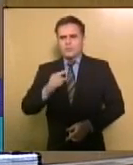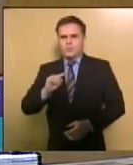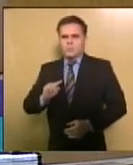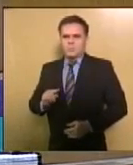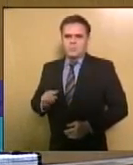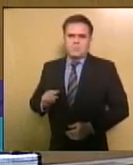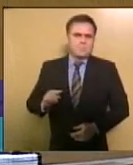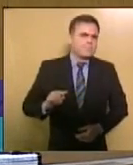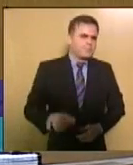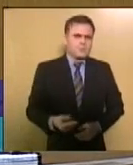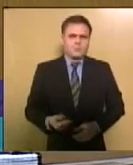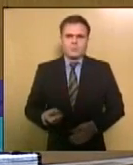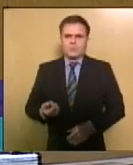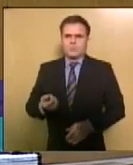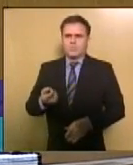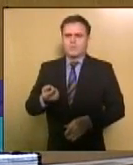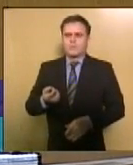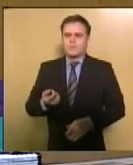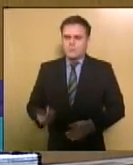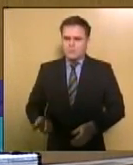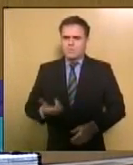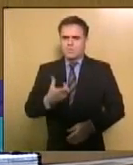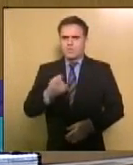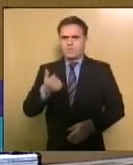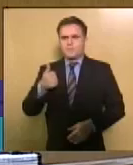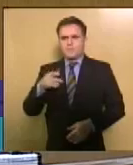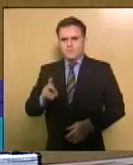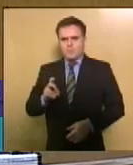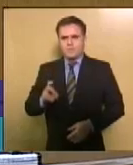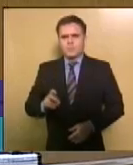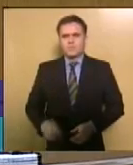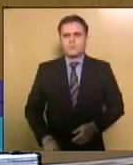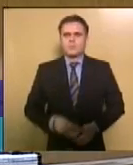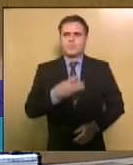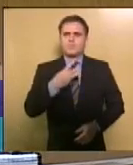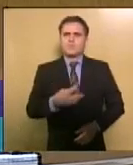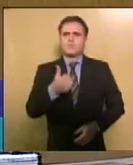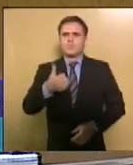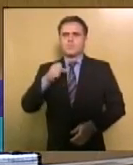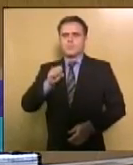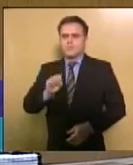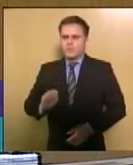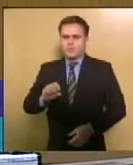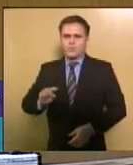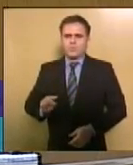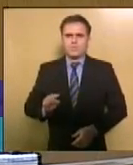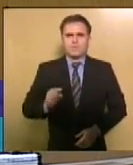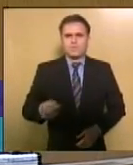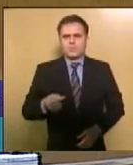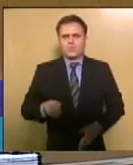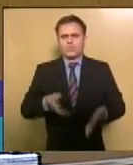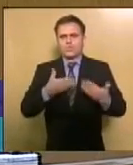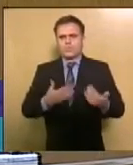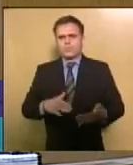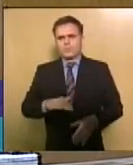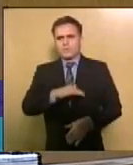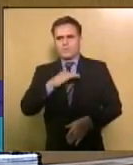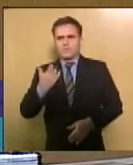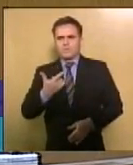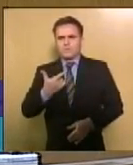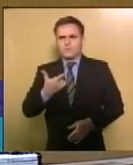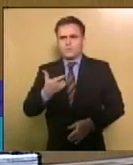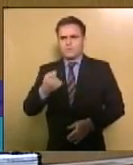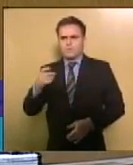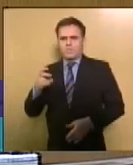jovens assassinados só no ano de 2015 e 318.000 jovens mortos entre 2005